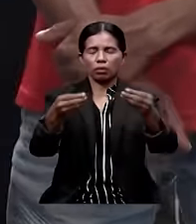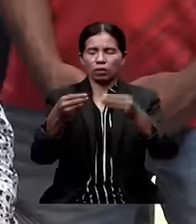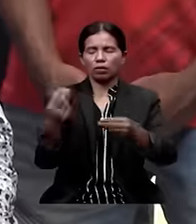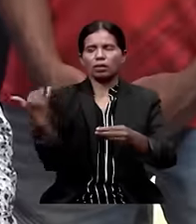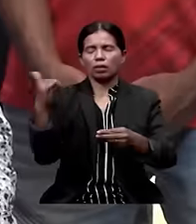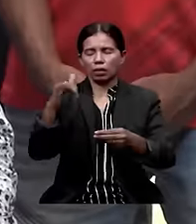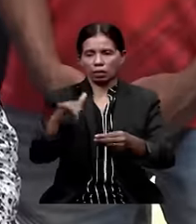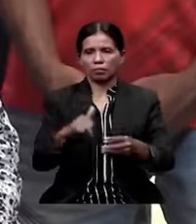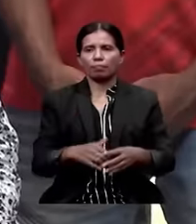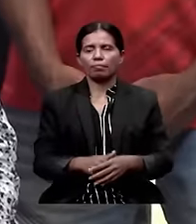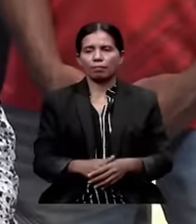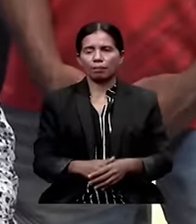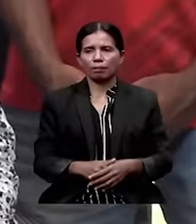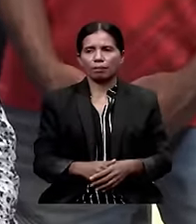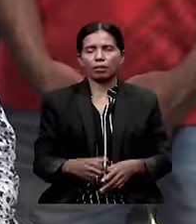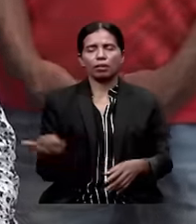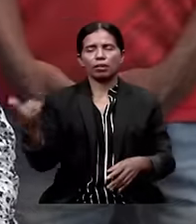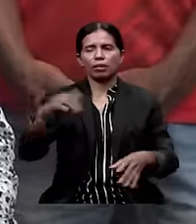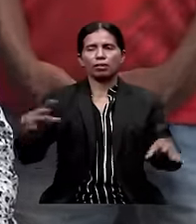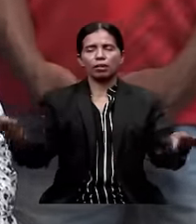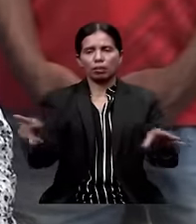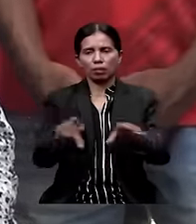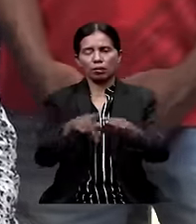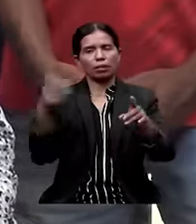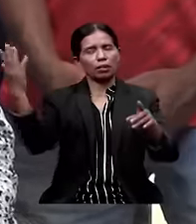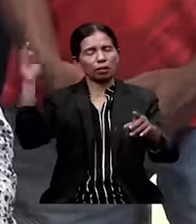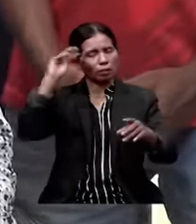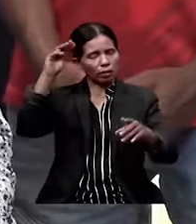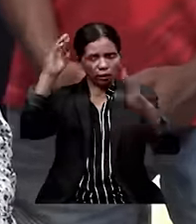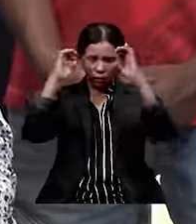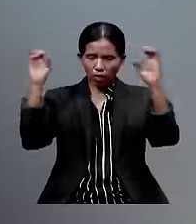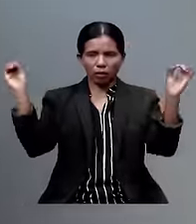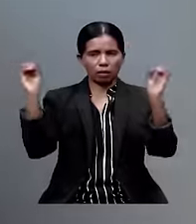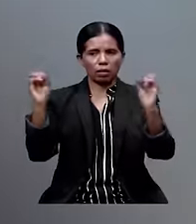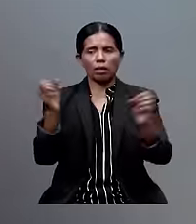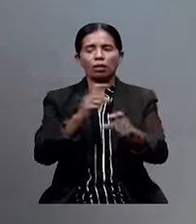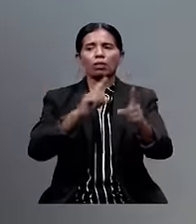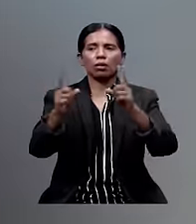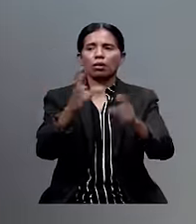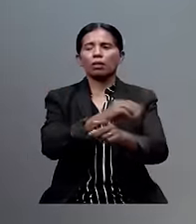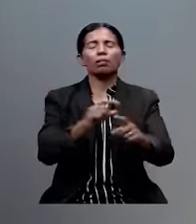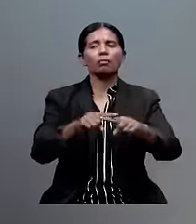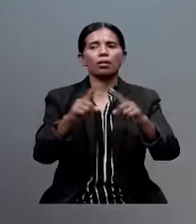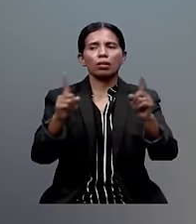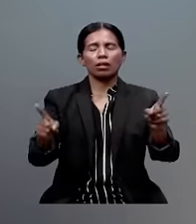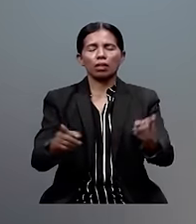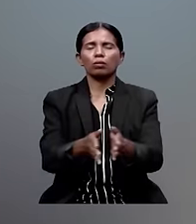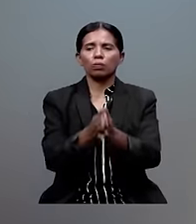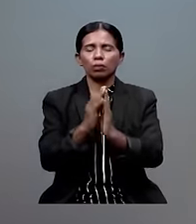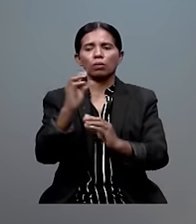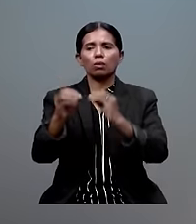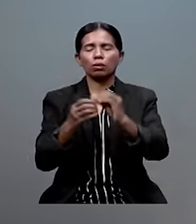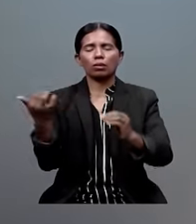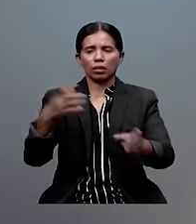capaz. Agostinho Actuir, sirane presença e o Ministério da Educação, la o salo manifestação, mas be ato confirma com a ba